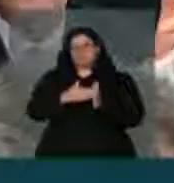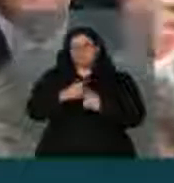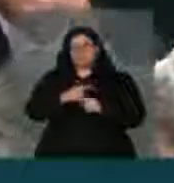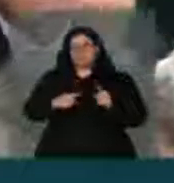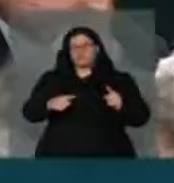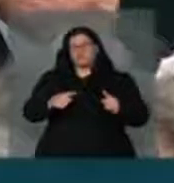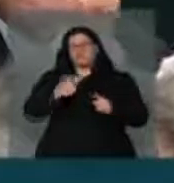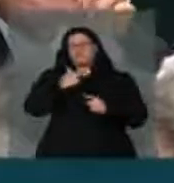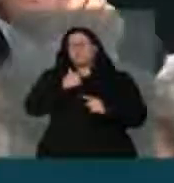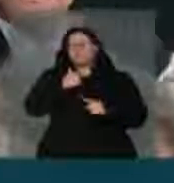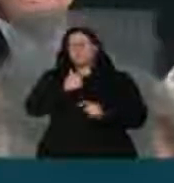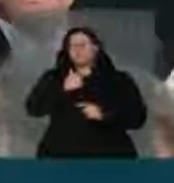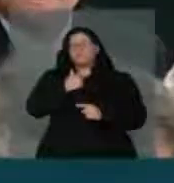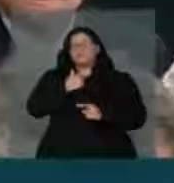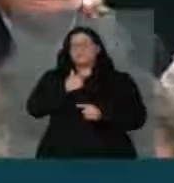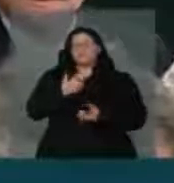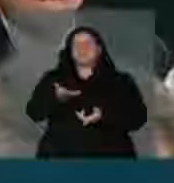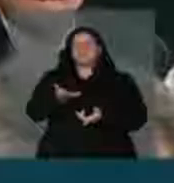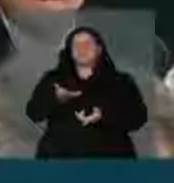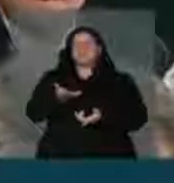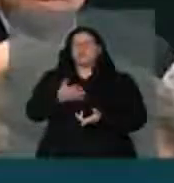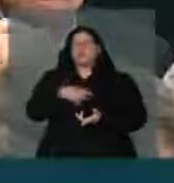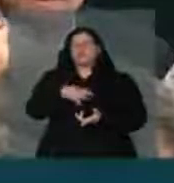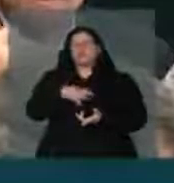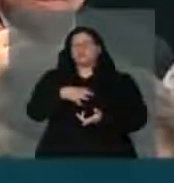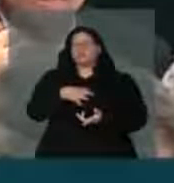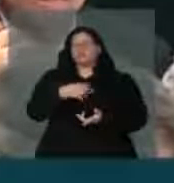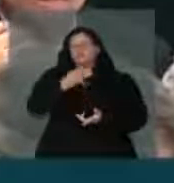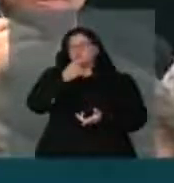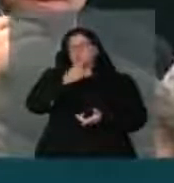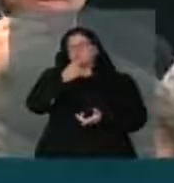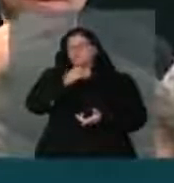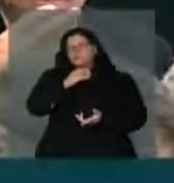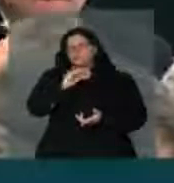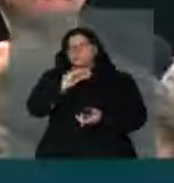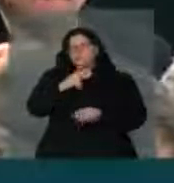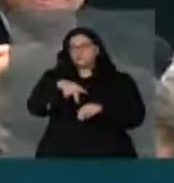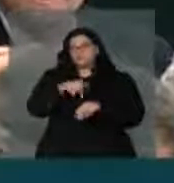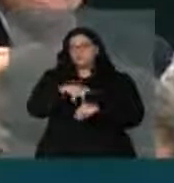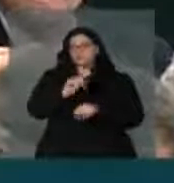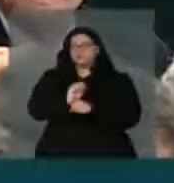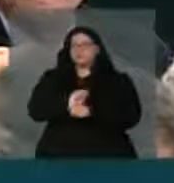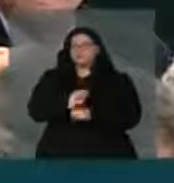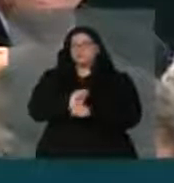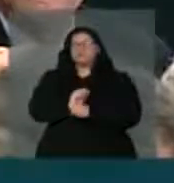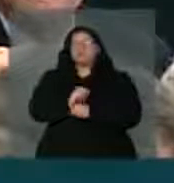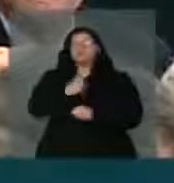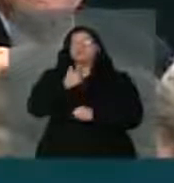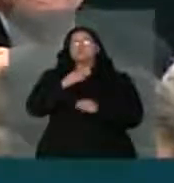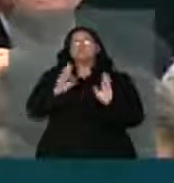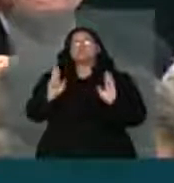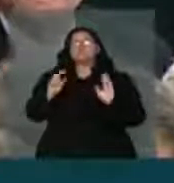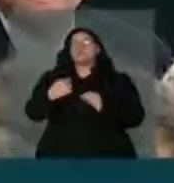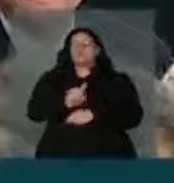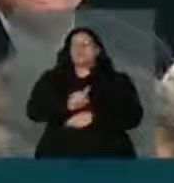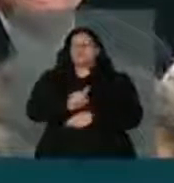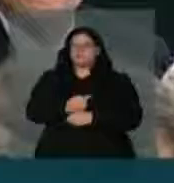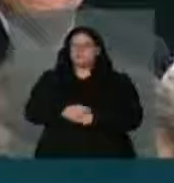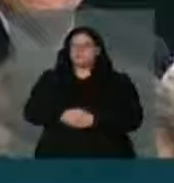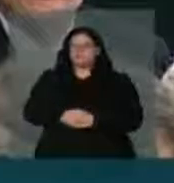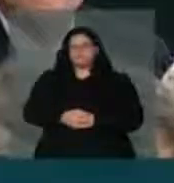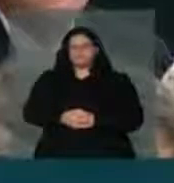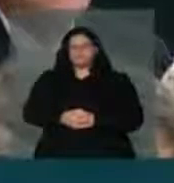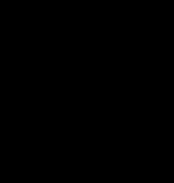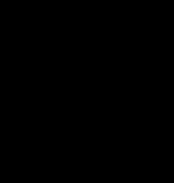Brasil e principalmente as prerrogativas dos parlamentares que integraram essa comissão especial representando os seus partidos. É isso.